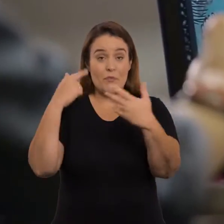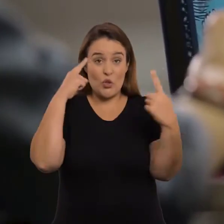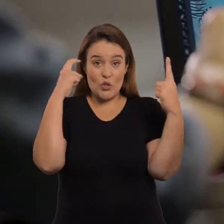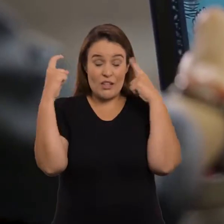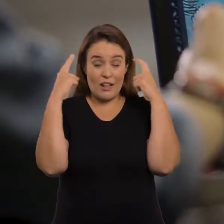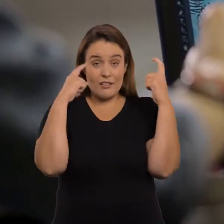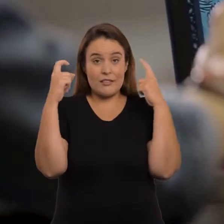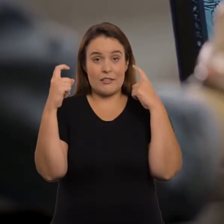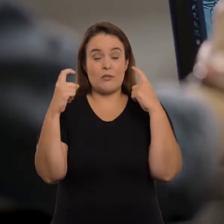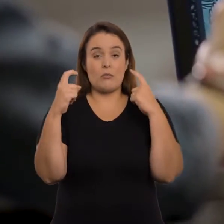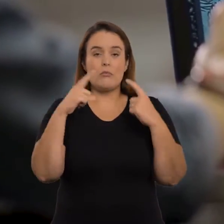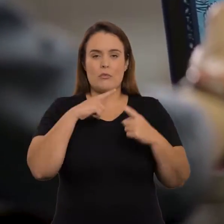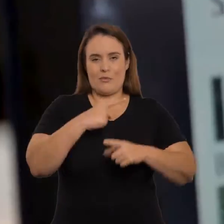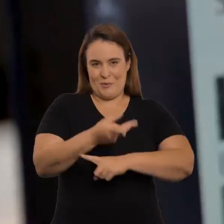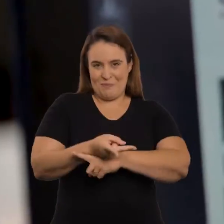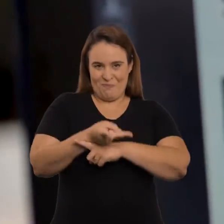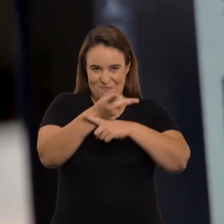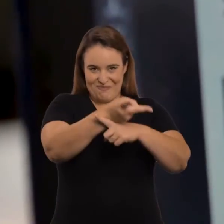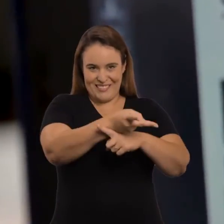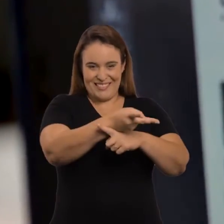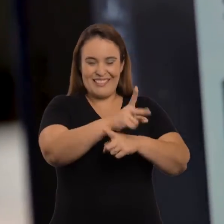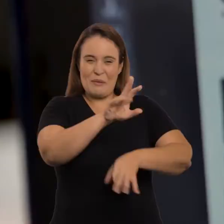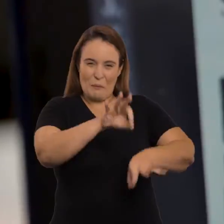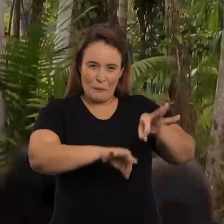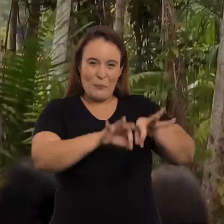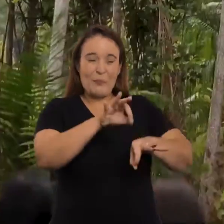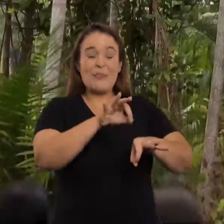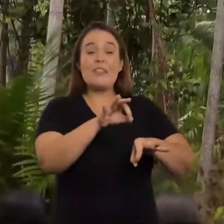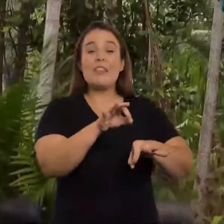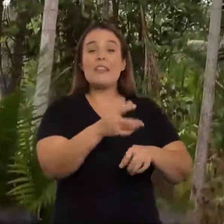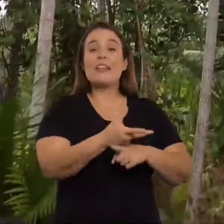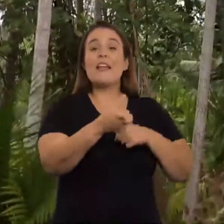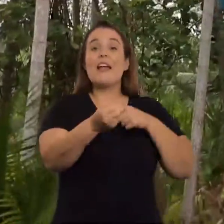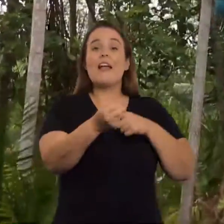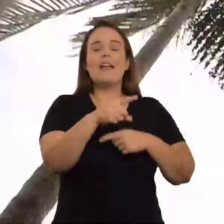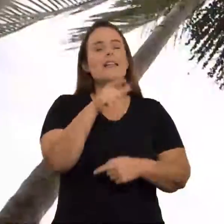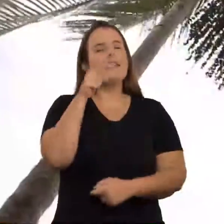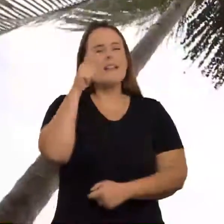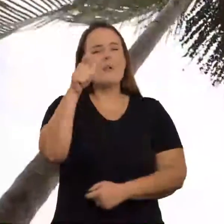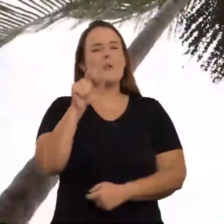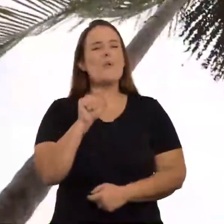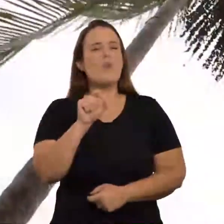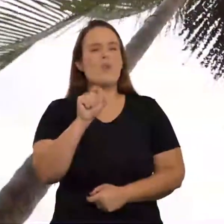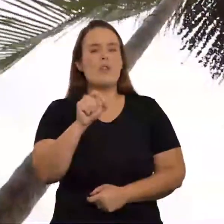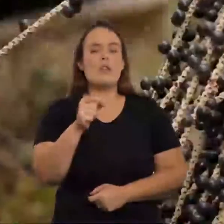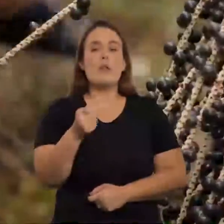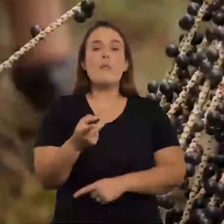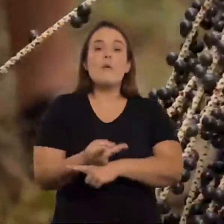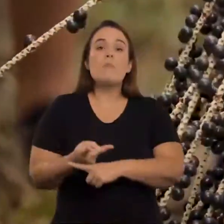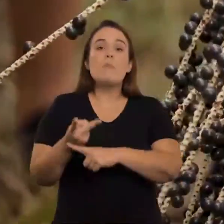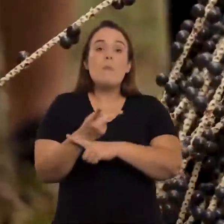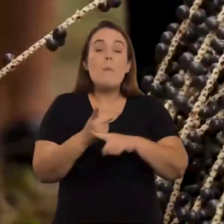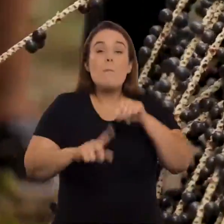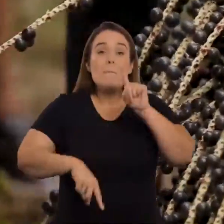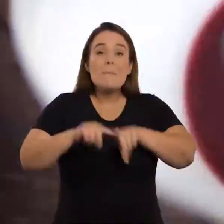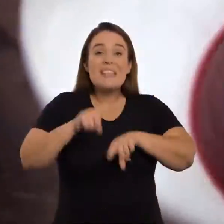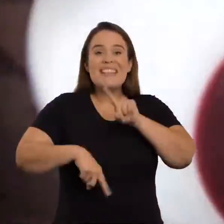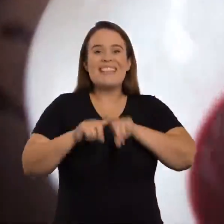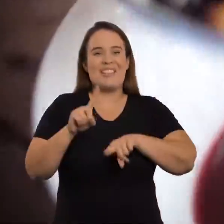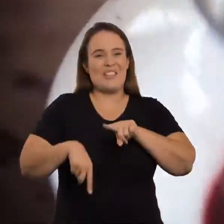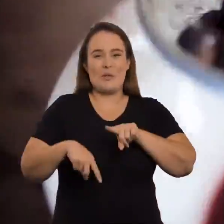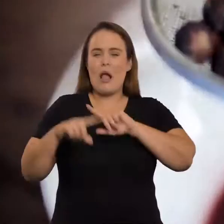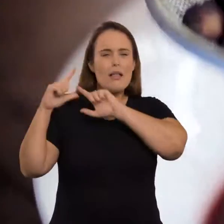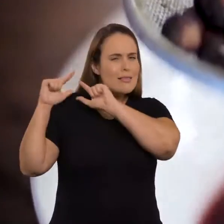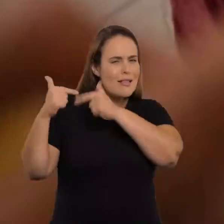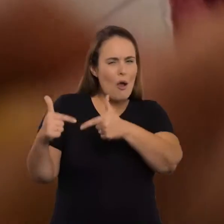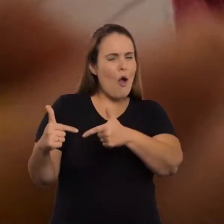aparecem nos projetos premiados têm algo também que é muito interessante, a busca por materialidades que não sejam de meios